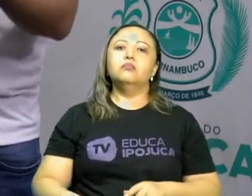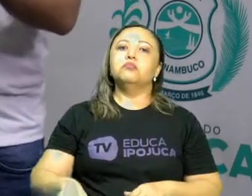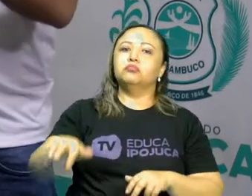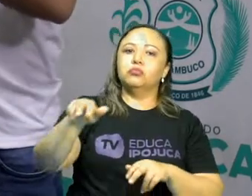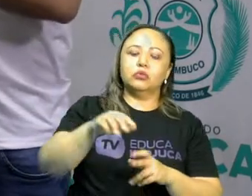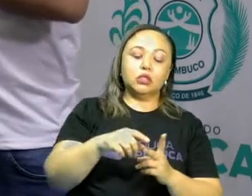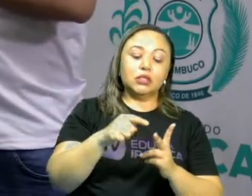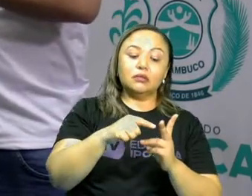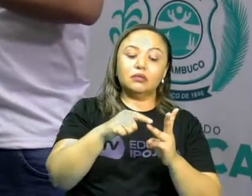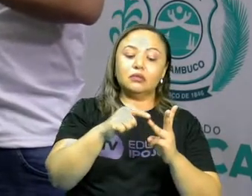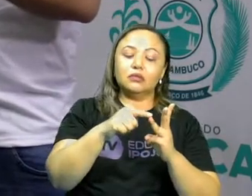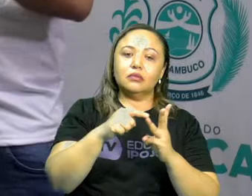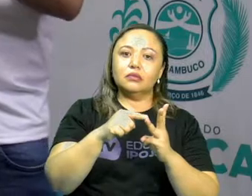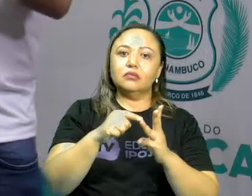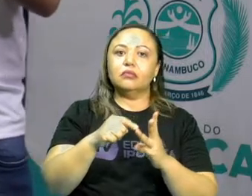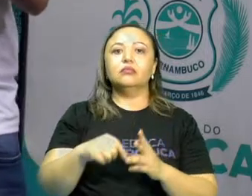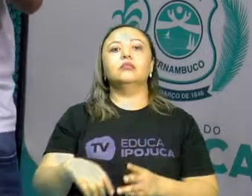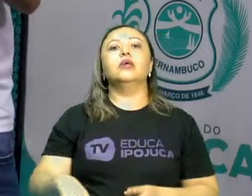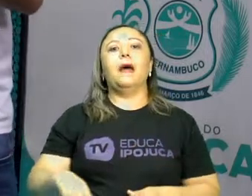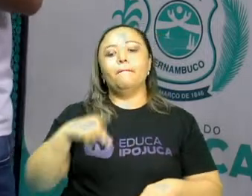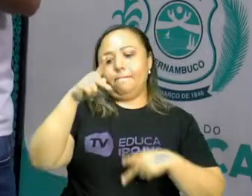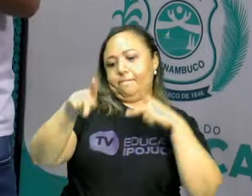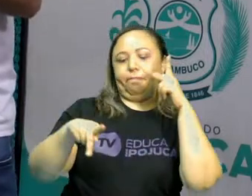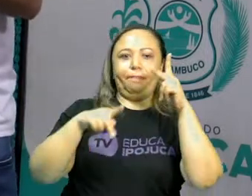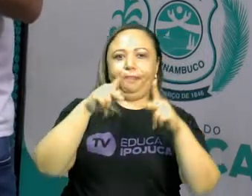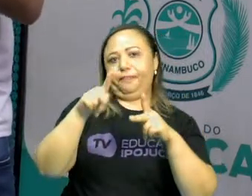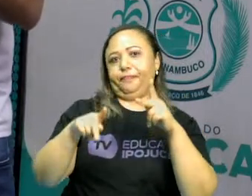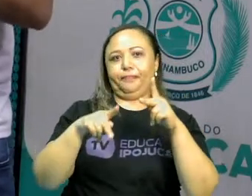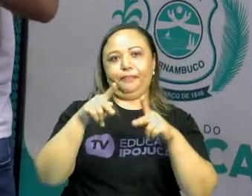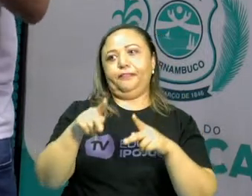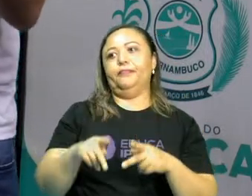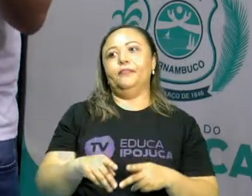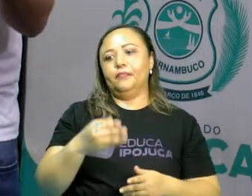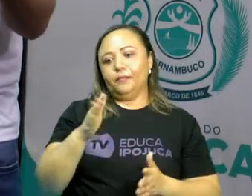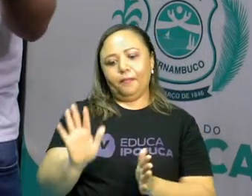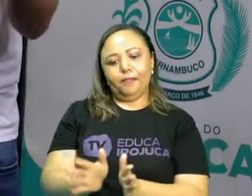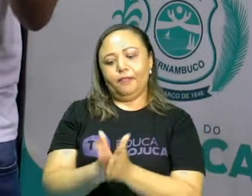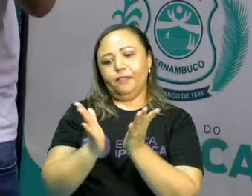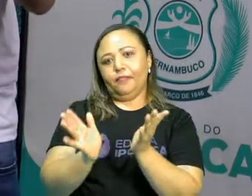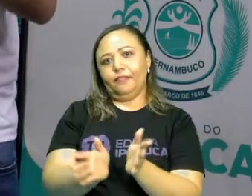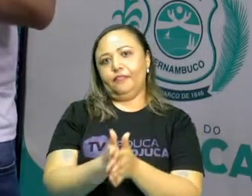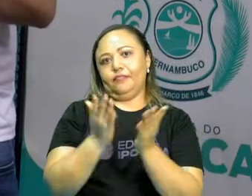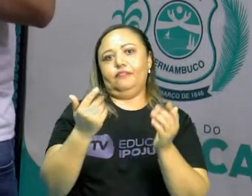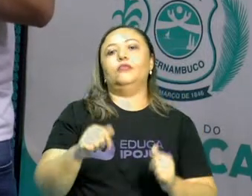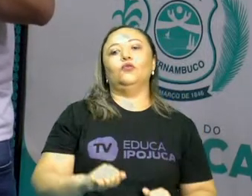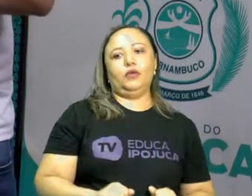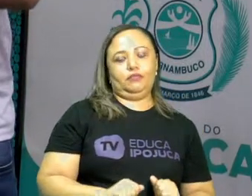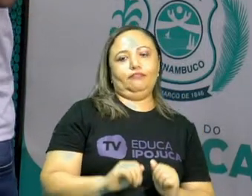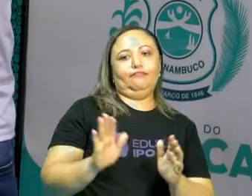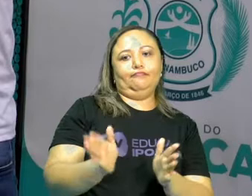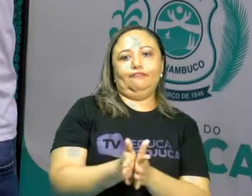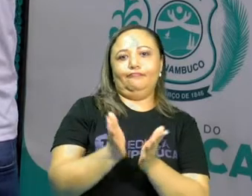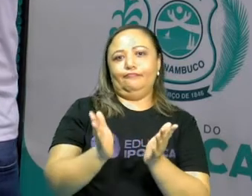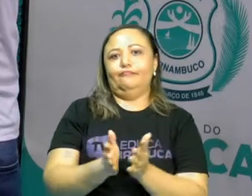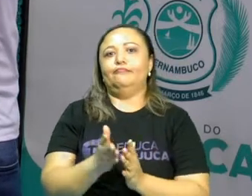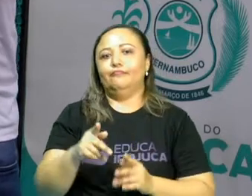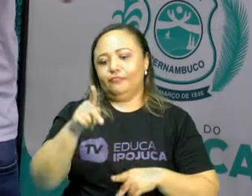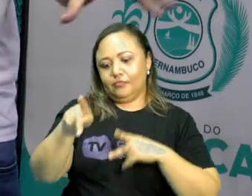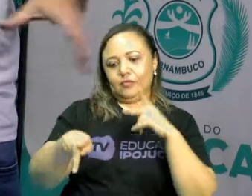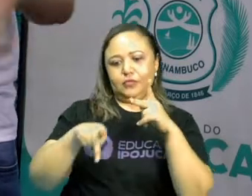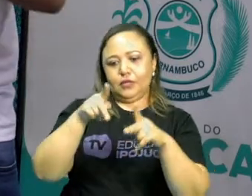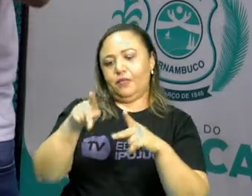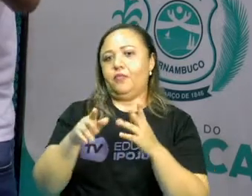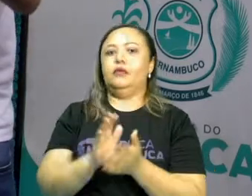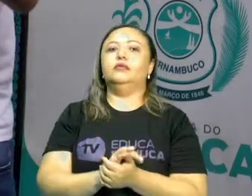Marquise você Cunha também a população né quem não era Nobre e não era da igreja fazia